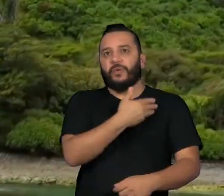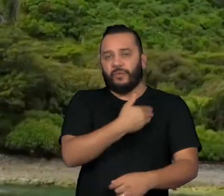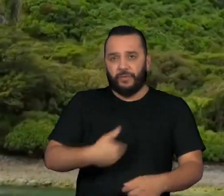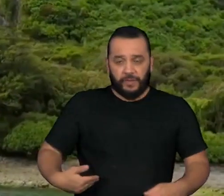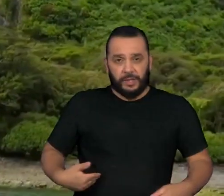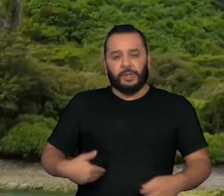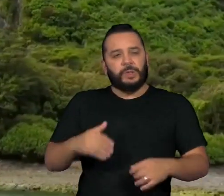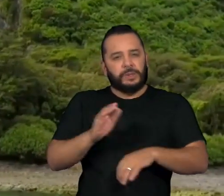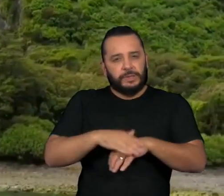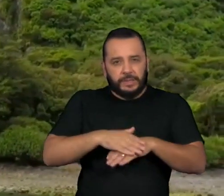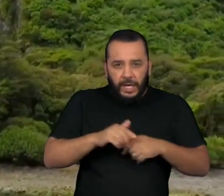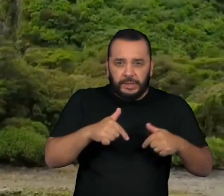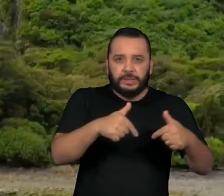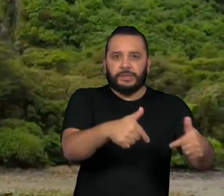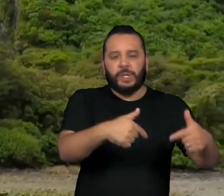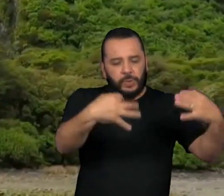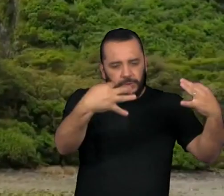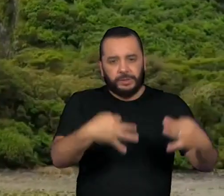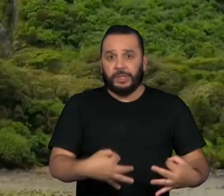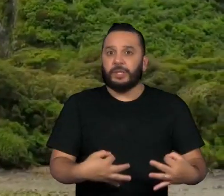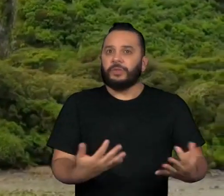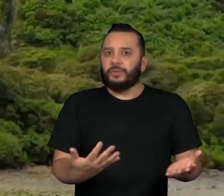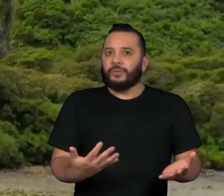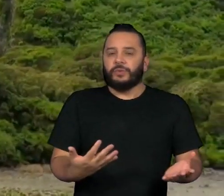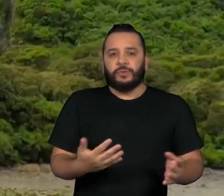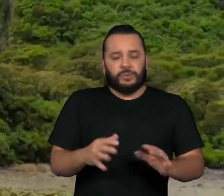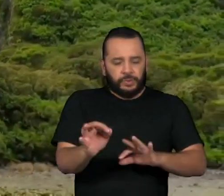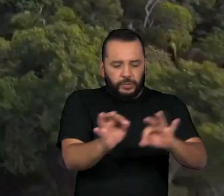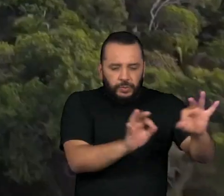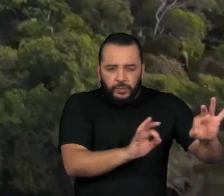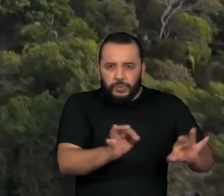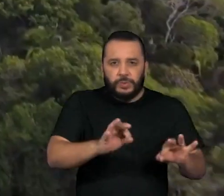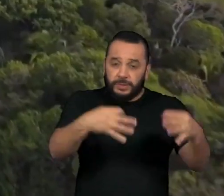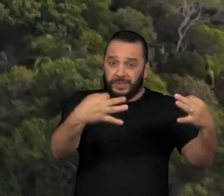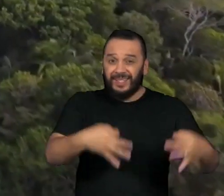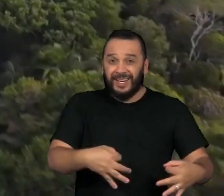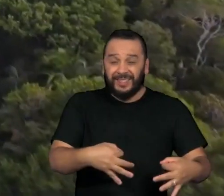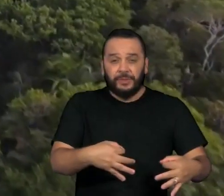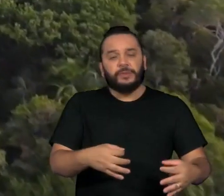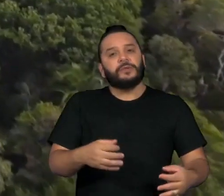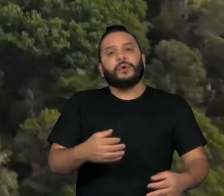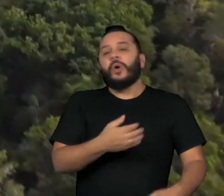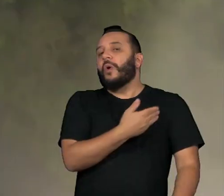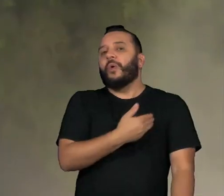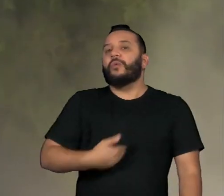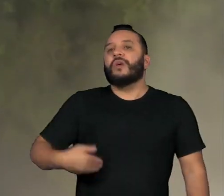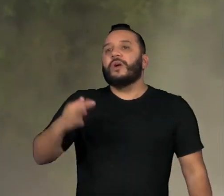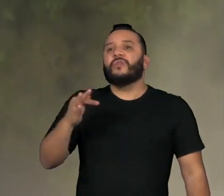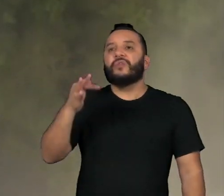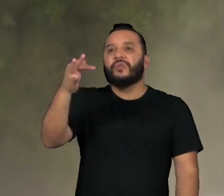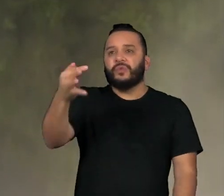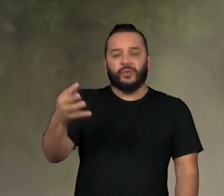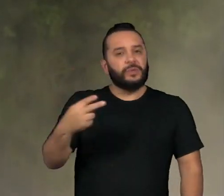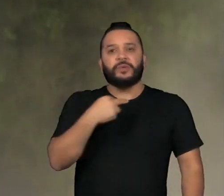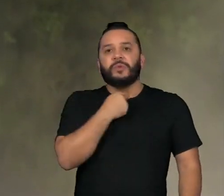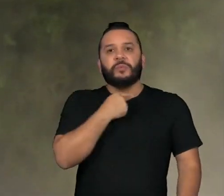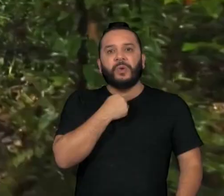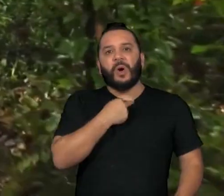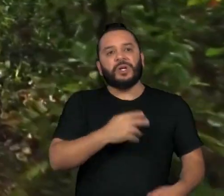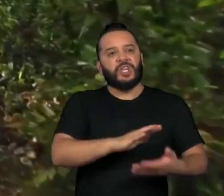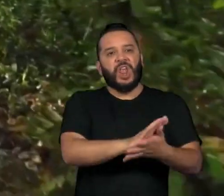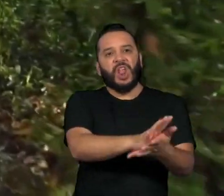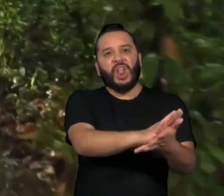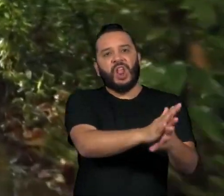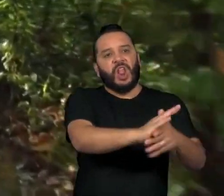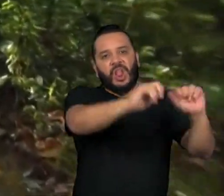estruturada, né, para que próximos governos, né, não se subtraia a vamos dizer assim, esses avanços políticos e sociais que o Estado